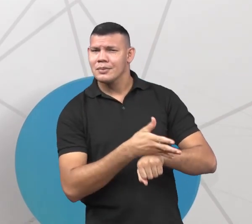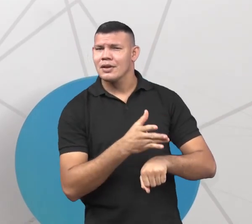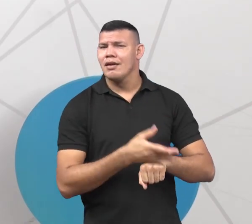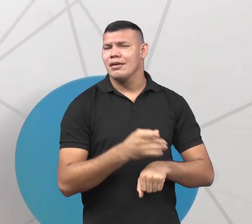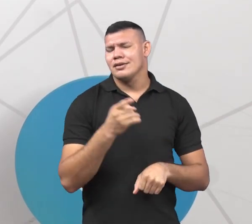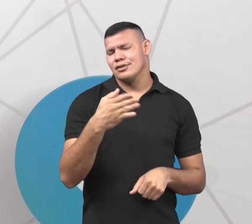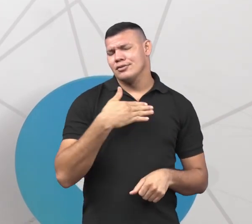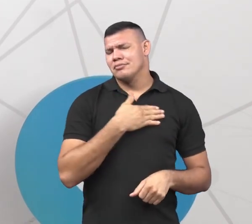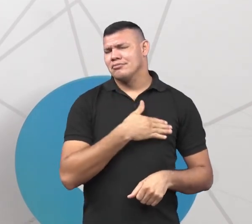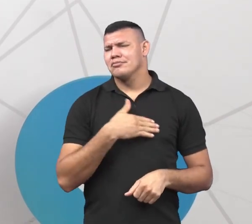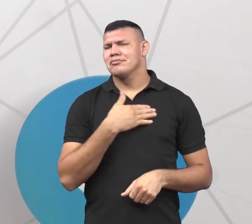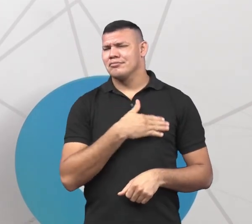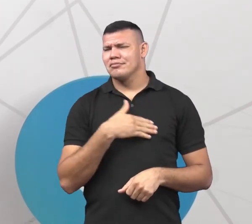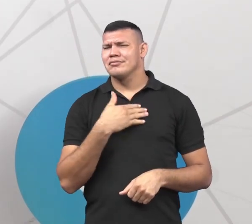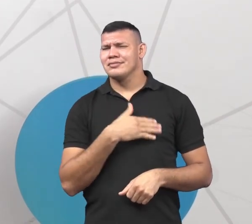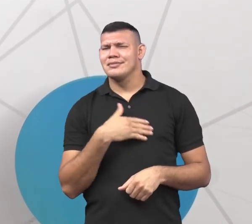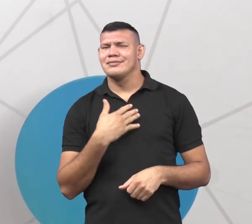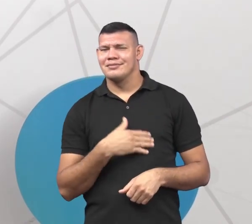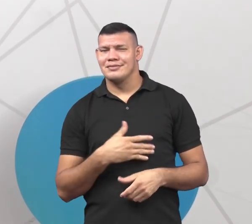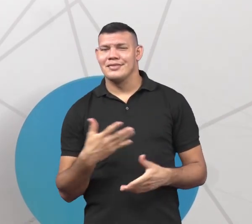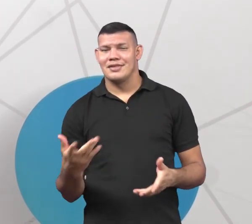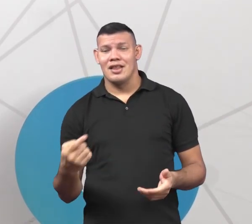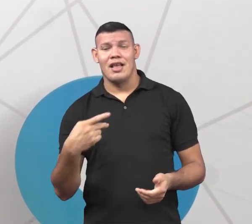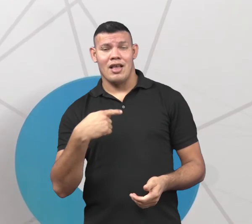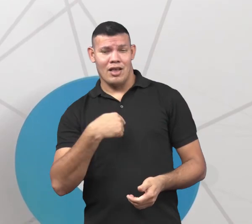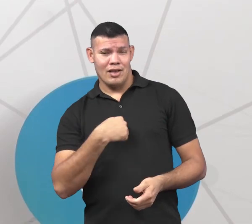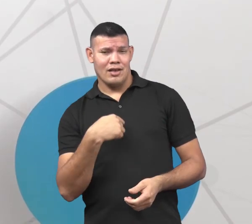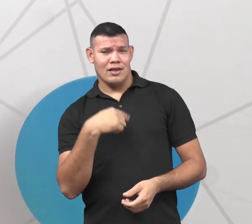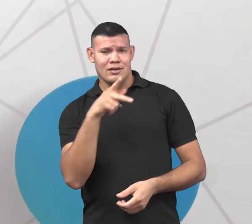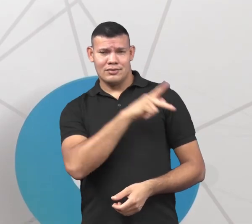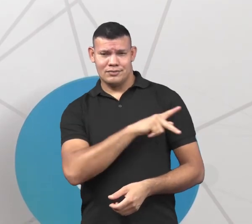vocês tenham gostado da aula de hoje, chicos. Eu sou o